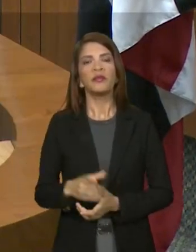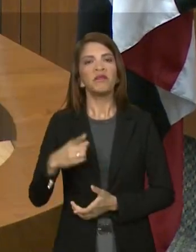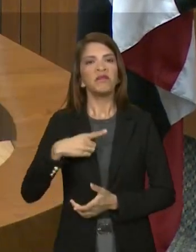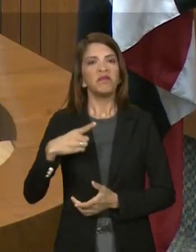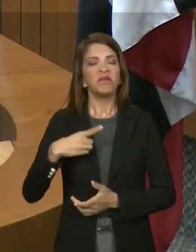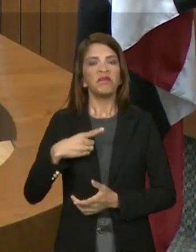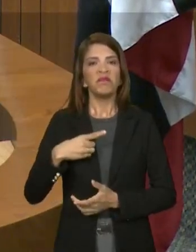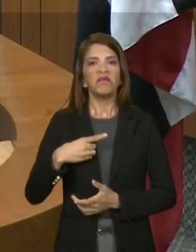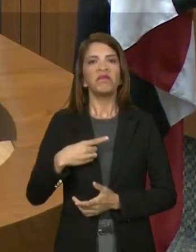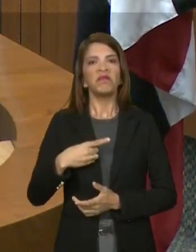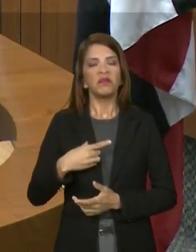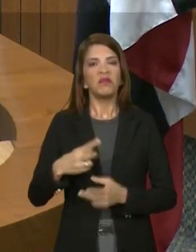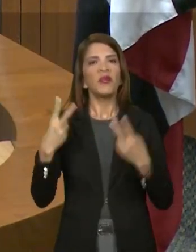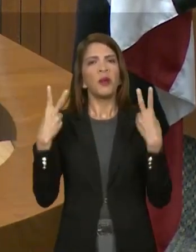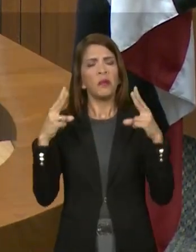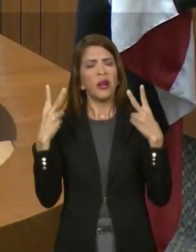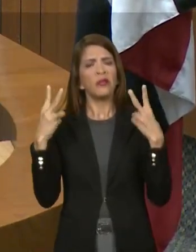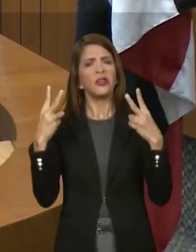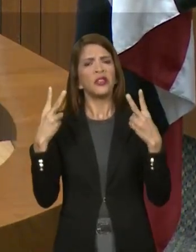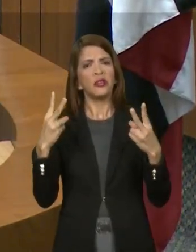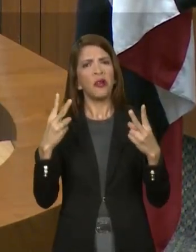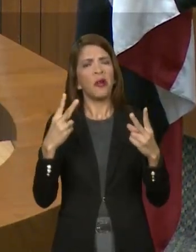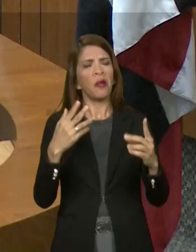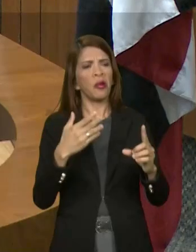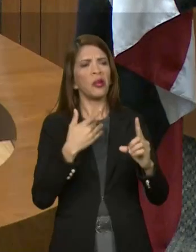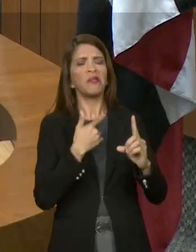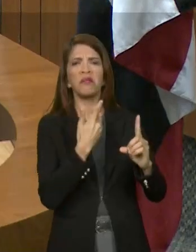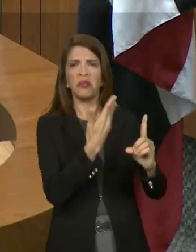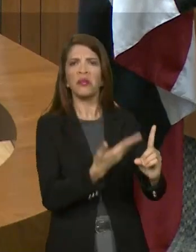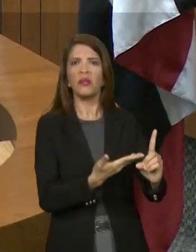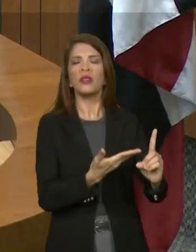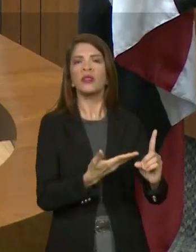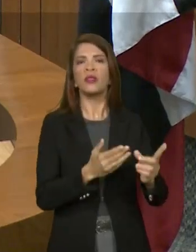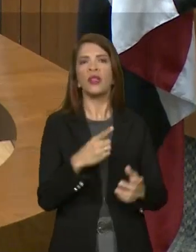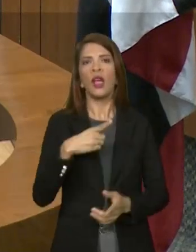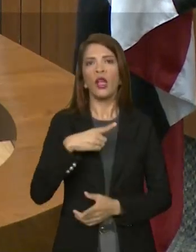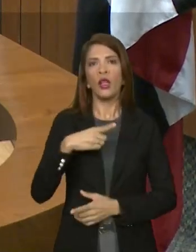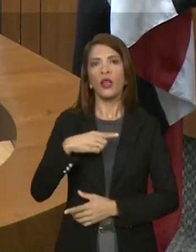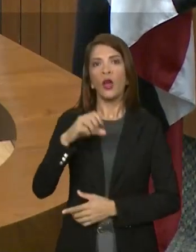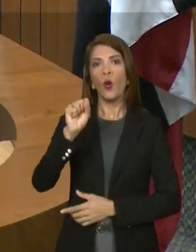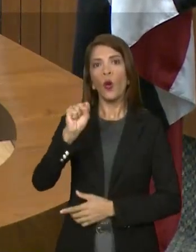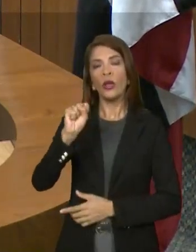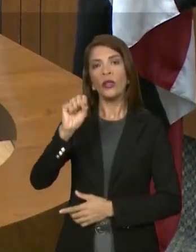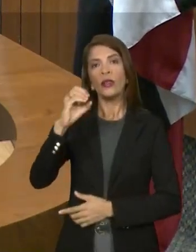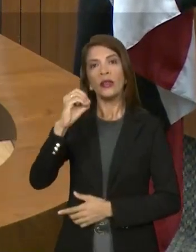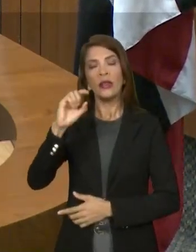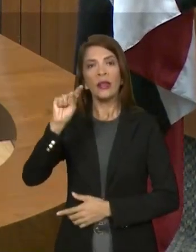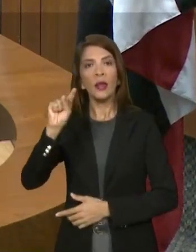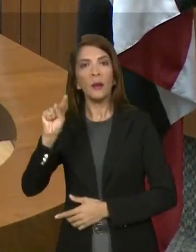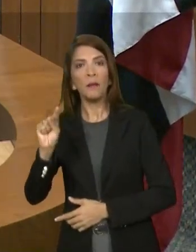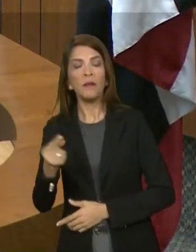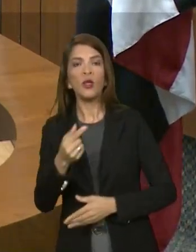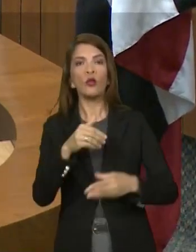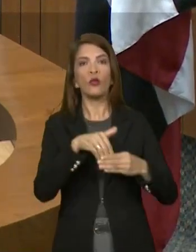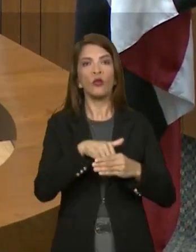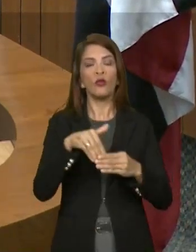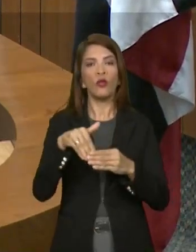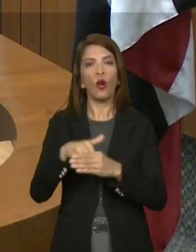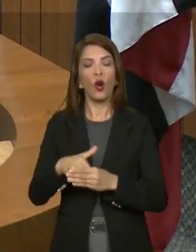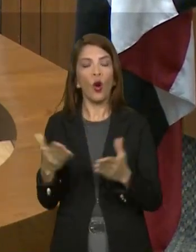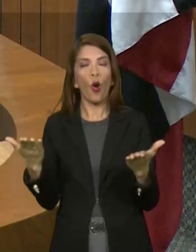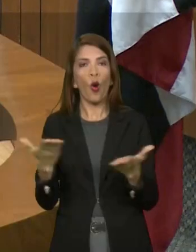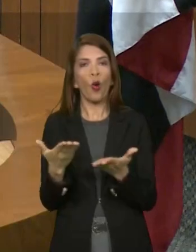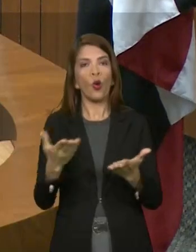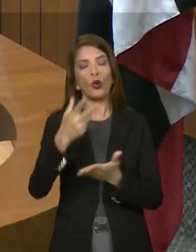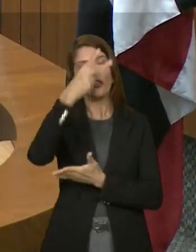muito grande, merecida, mais de 80 mil votos, hoje prefeito eleito da